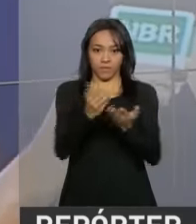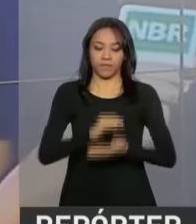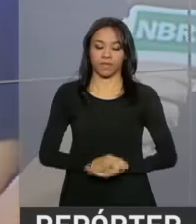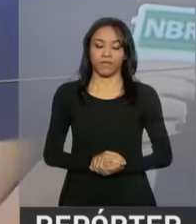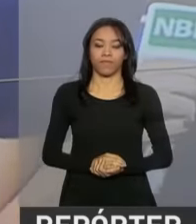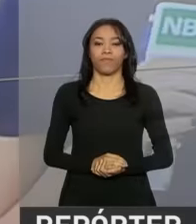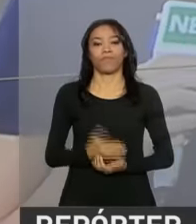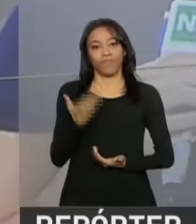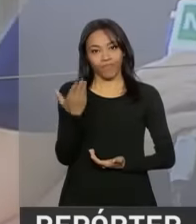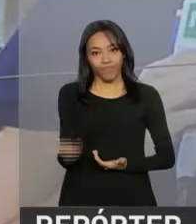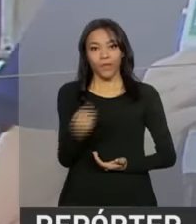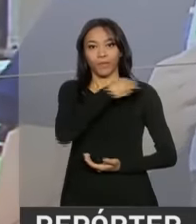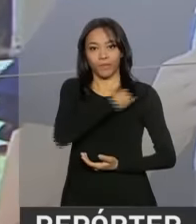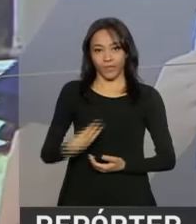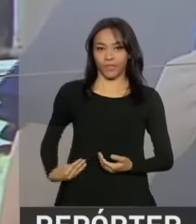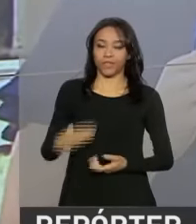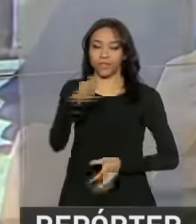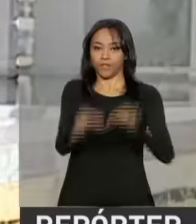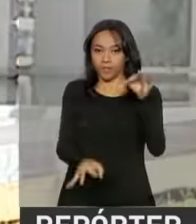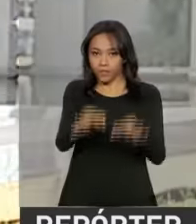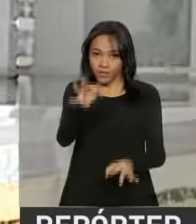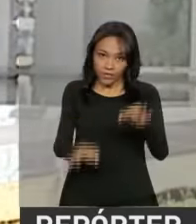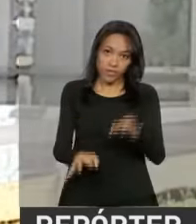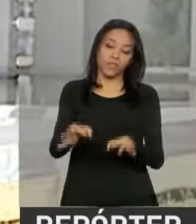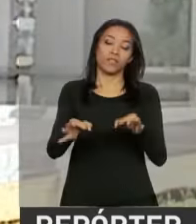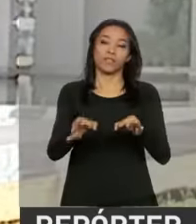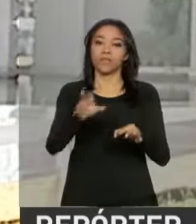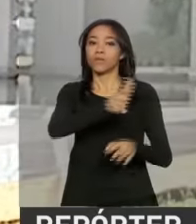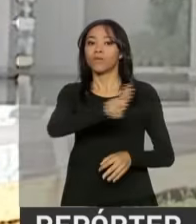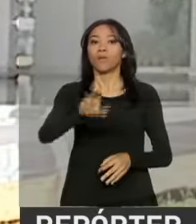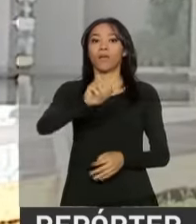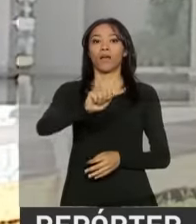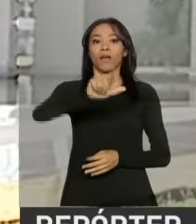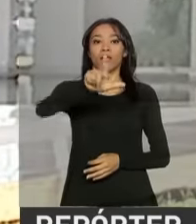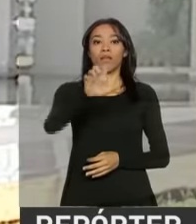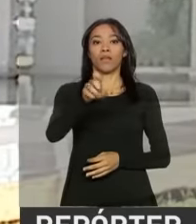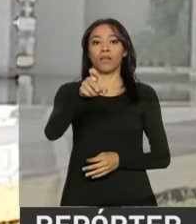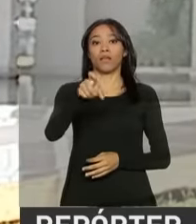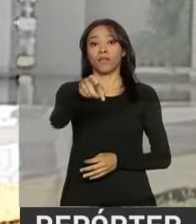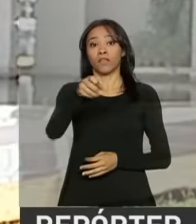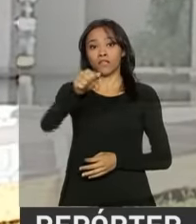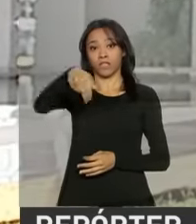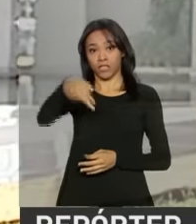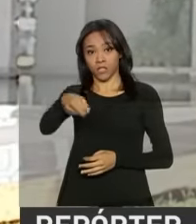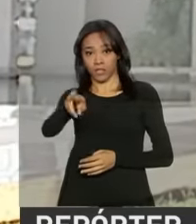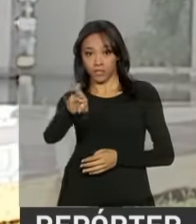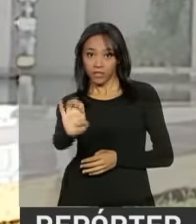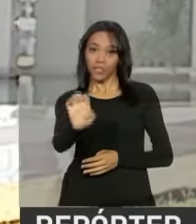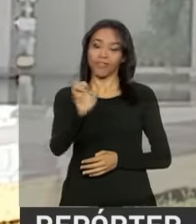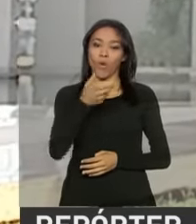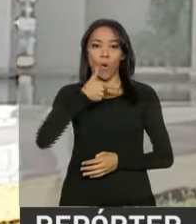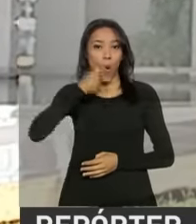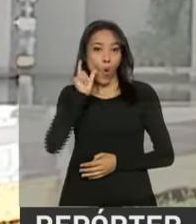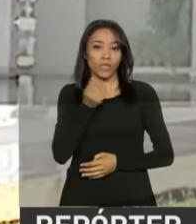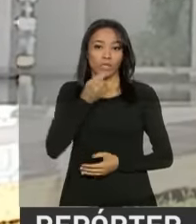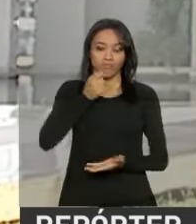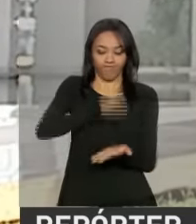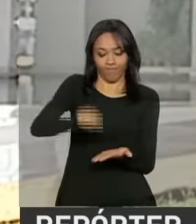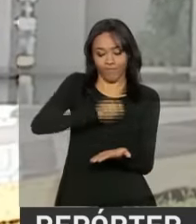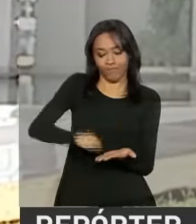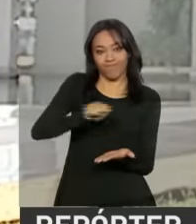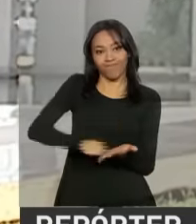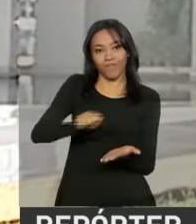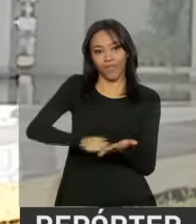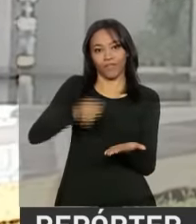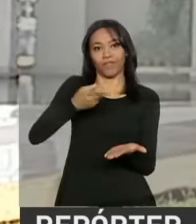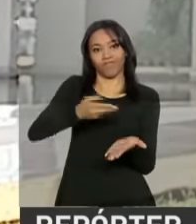Oi, Renata. O ministro da Justiça e Cidadania, Alexandre de Moraes, emitiu ontem uma nota de pesar pelo falecimento do